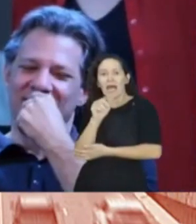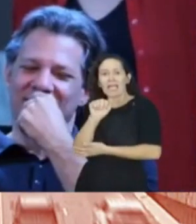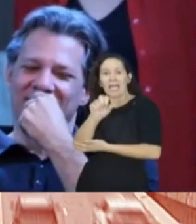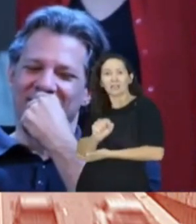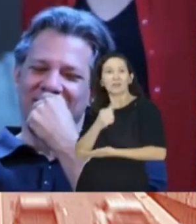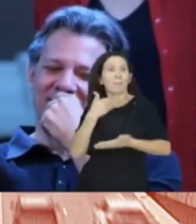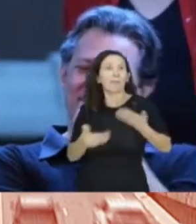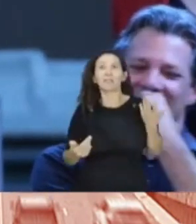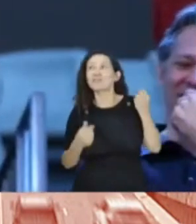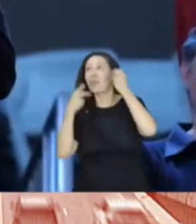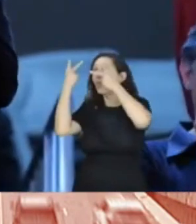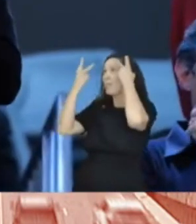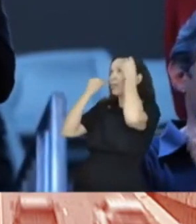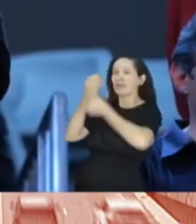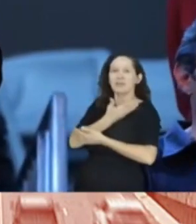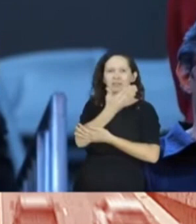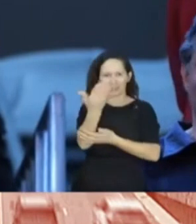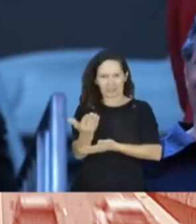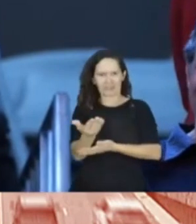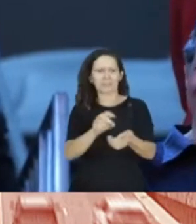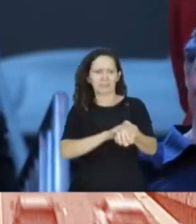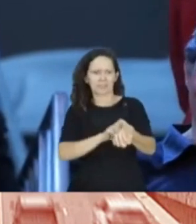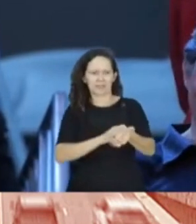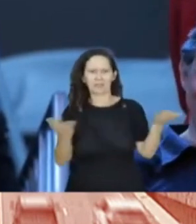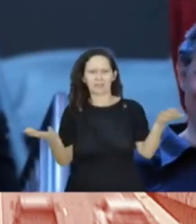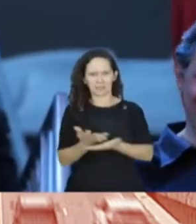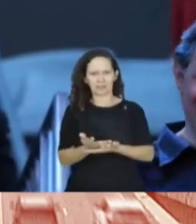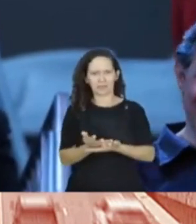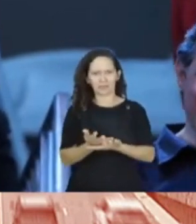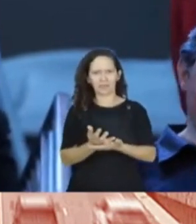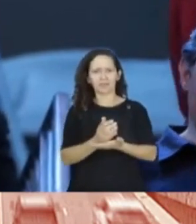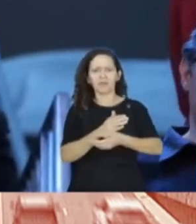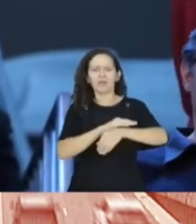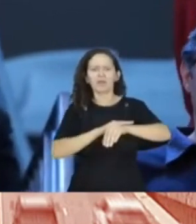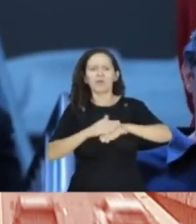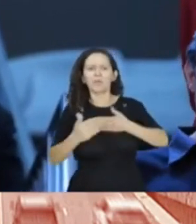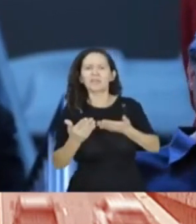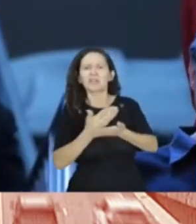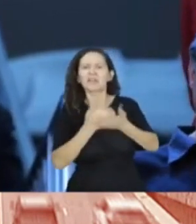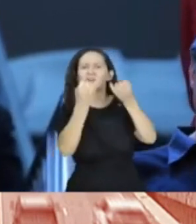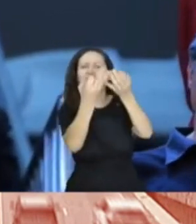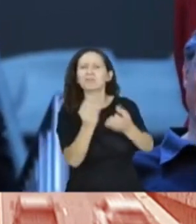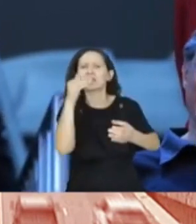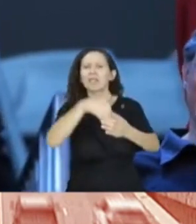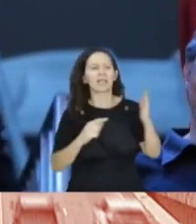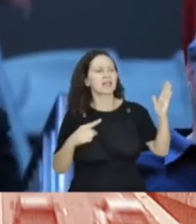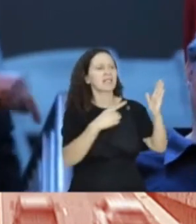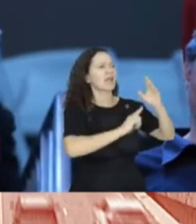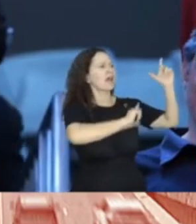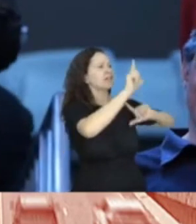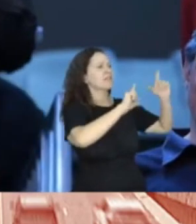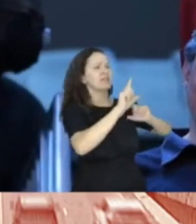esperança, é a mensagem do seguinte: todo brasileiro tem que ter comida no prato, toda criança brasileira tem que ser. É mensagem